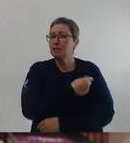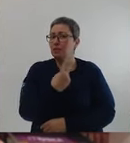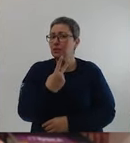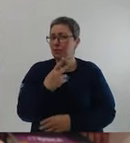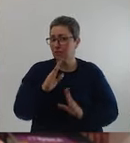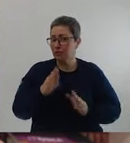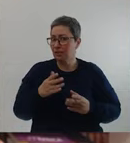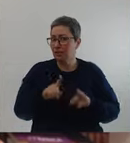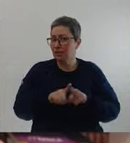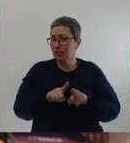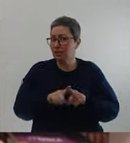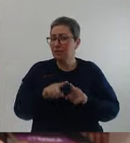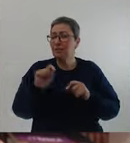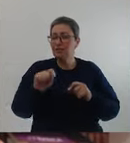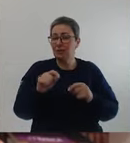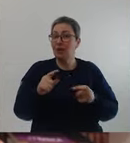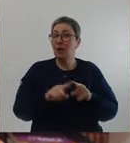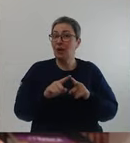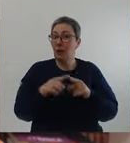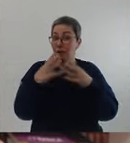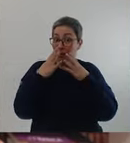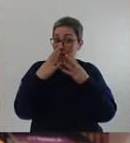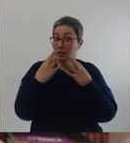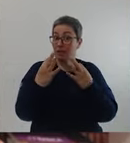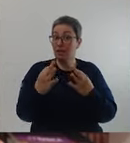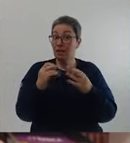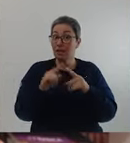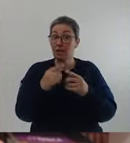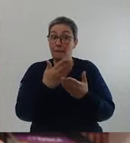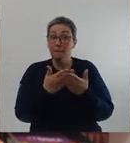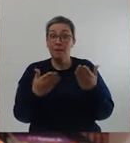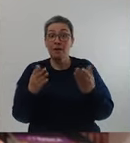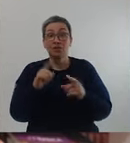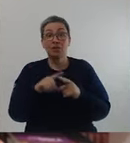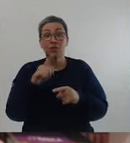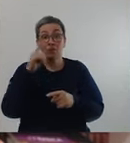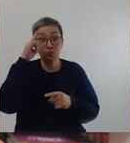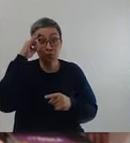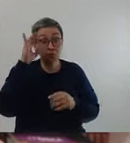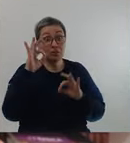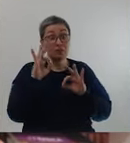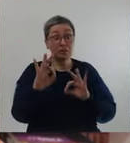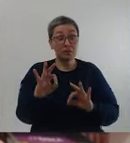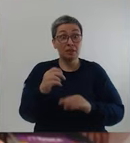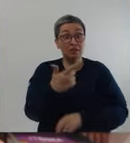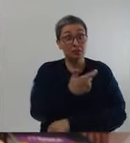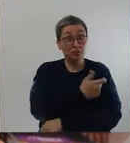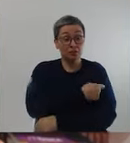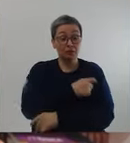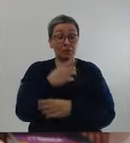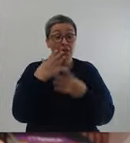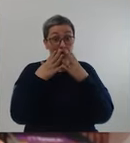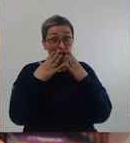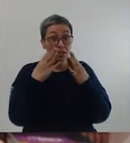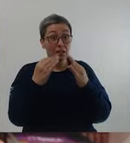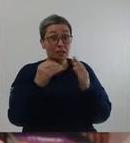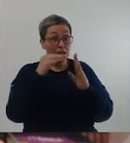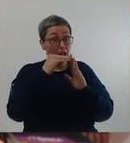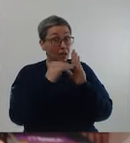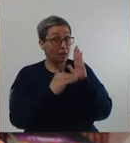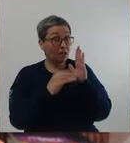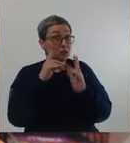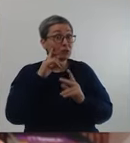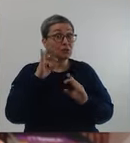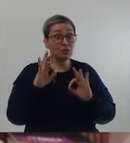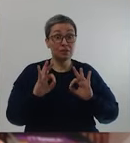a segunda? Pois é, fiquem atentos para não perderem o prazo, ok? Fiquem atentos aí ao calendário